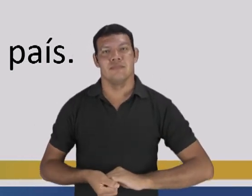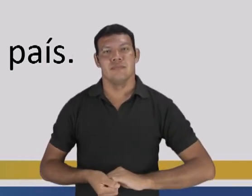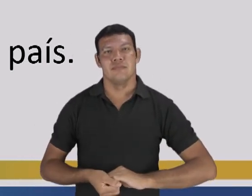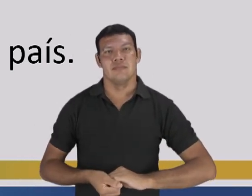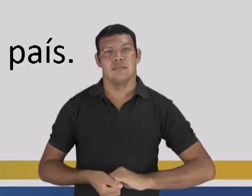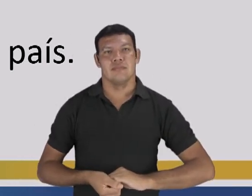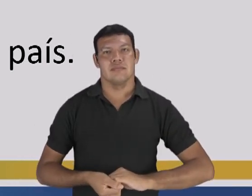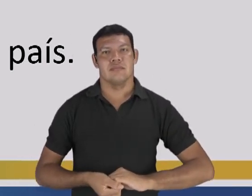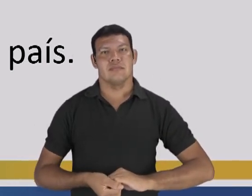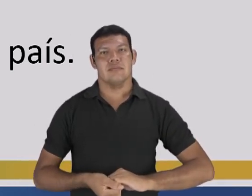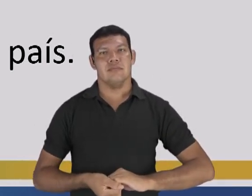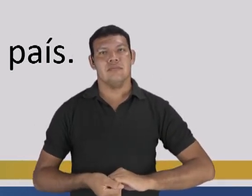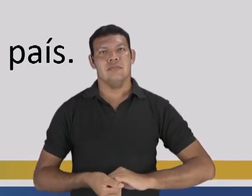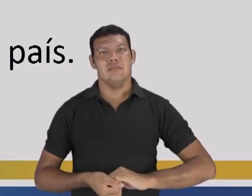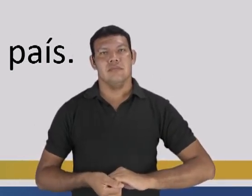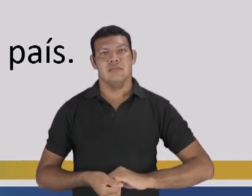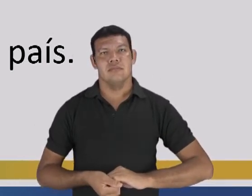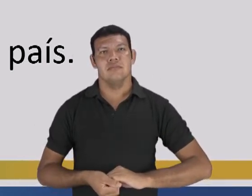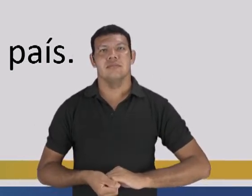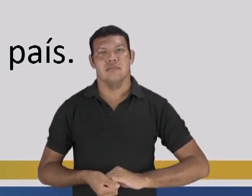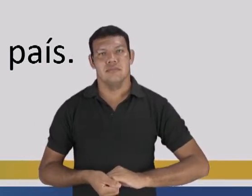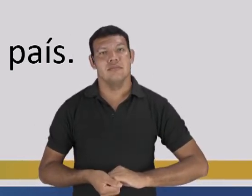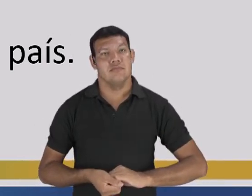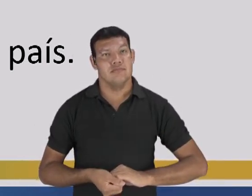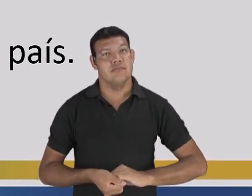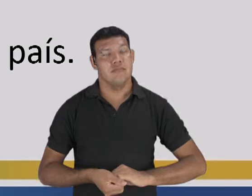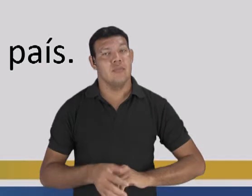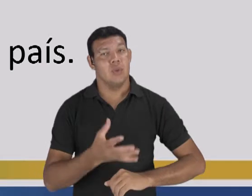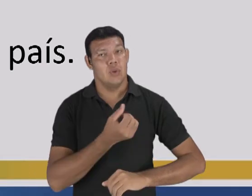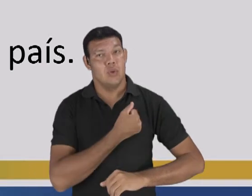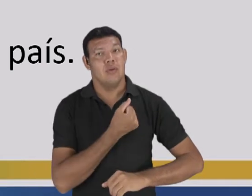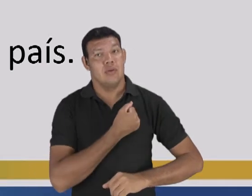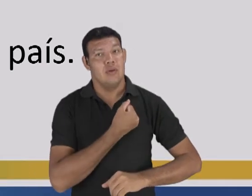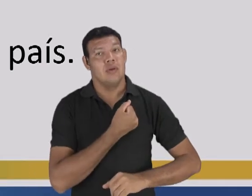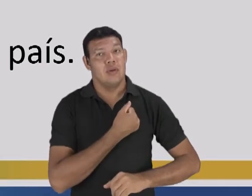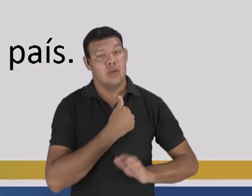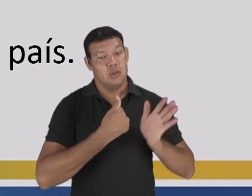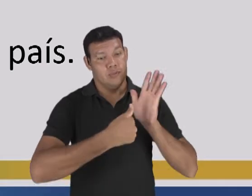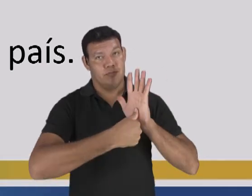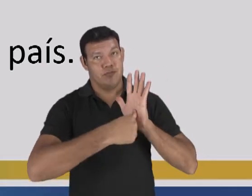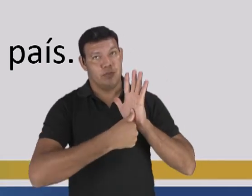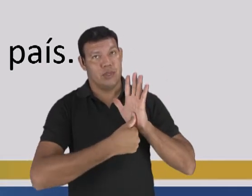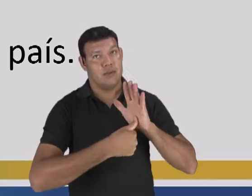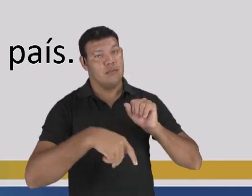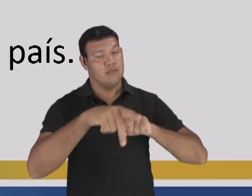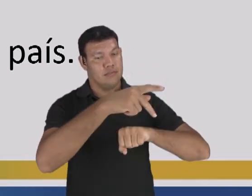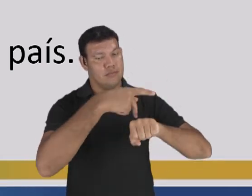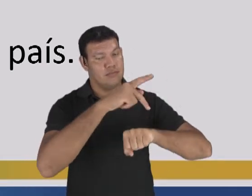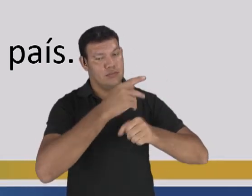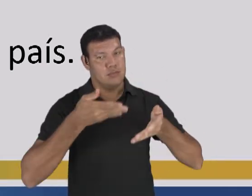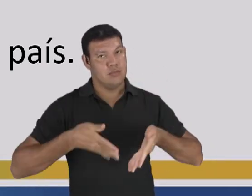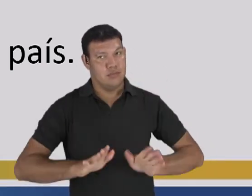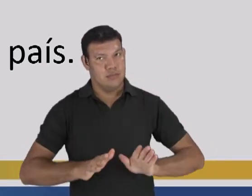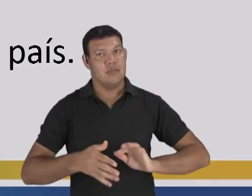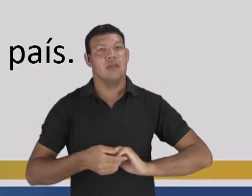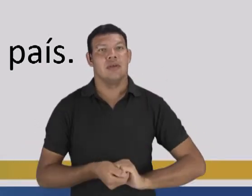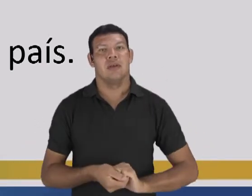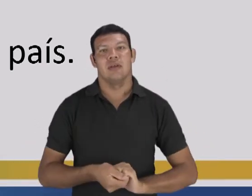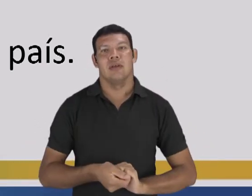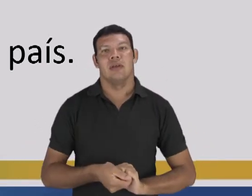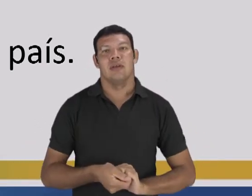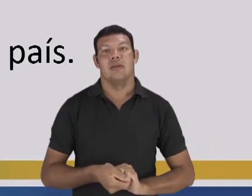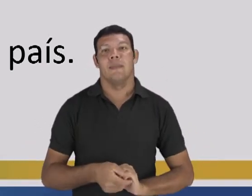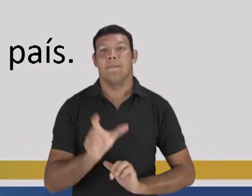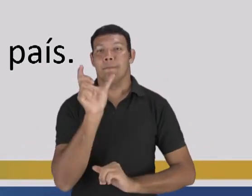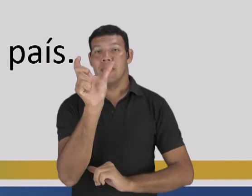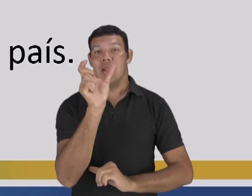seja, uma carteira de identidade, o RG, né? O nosso conhecido RG. Então, Dini é a tradução, né, para o